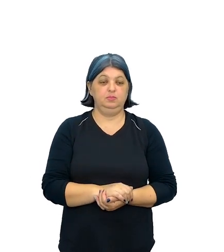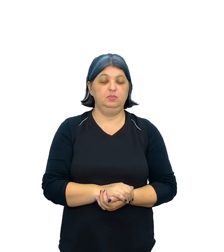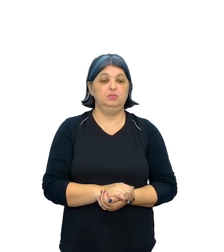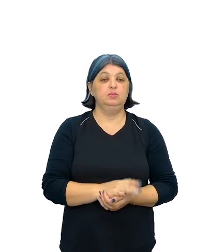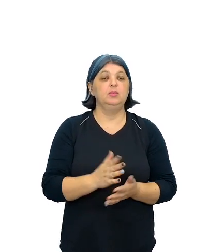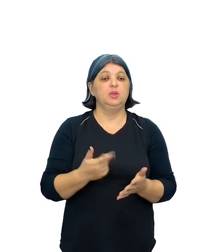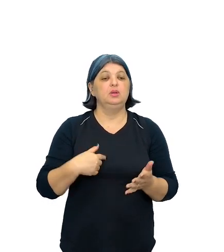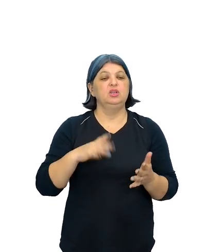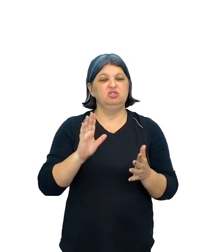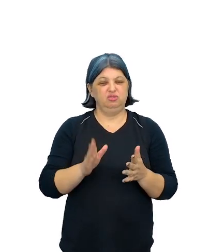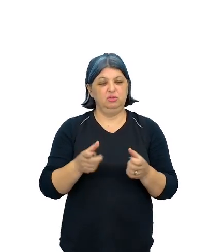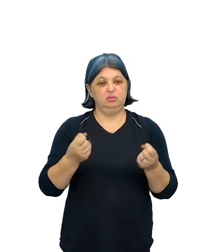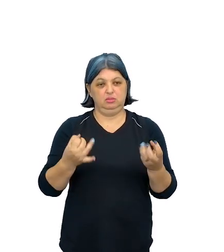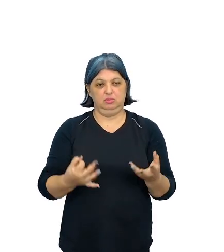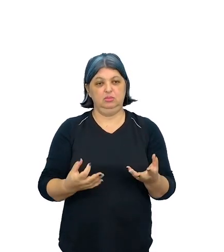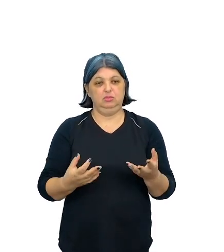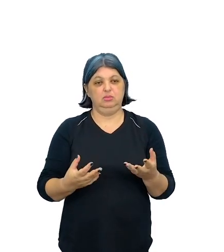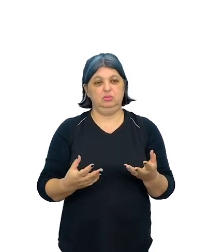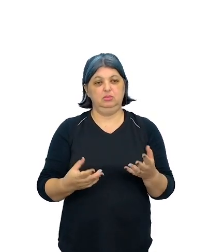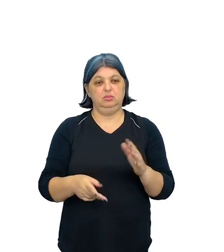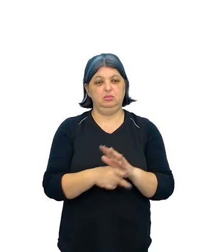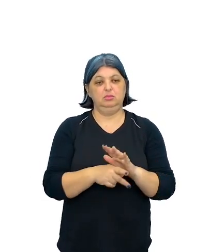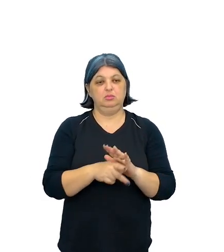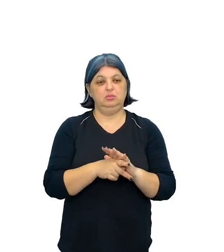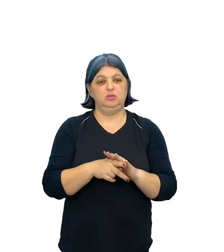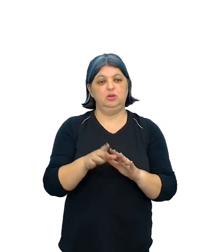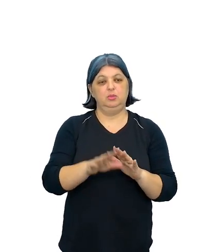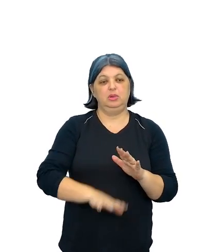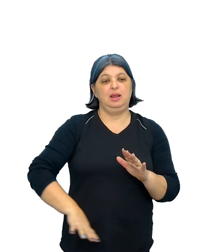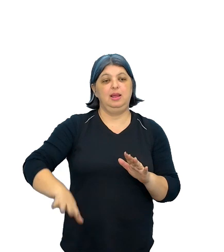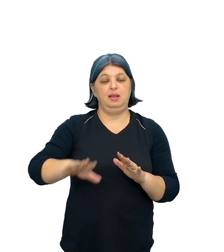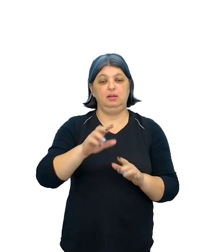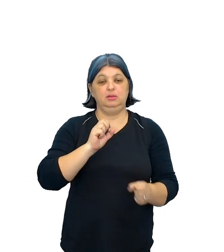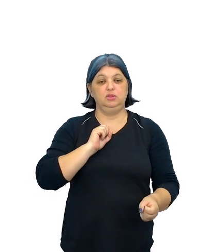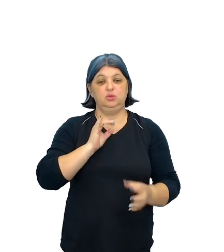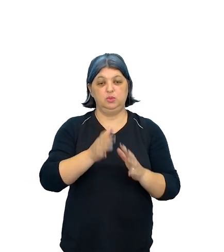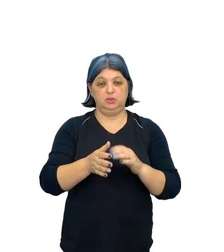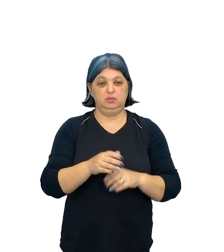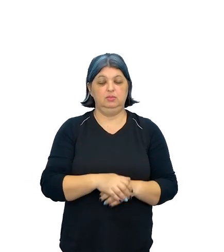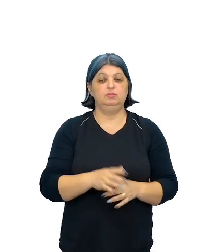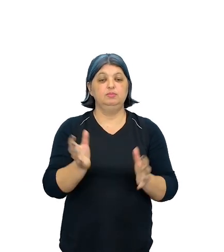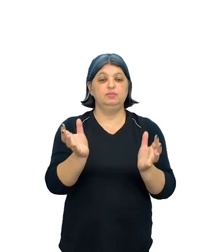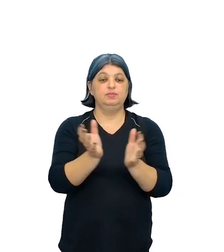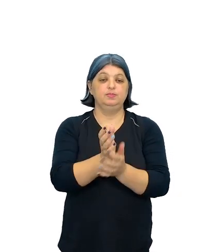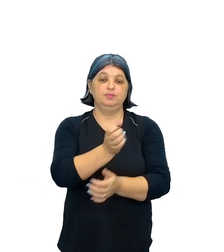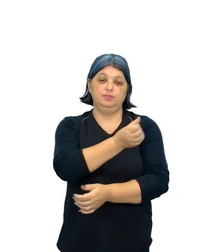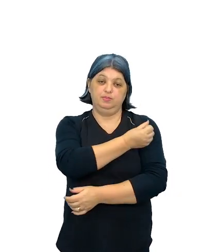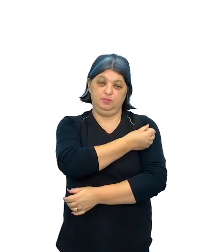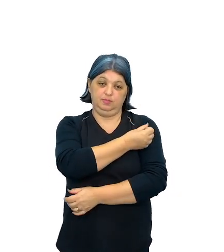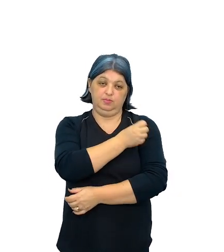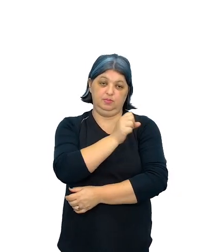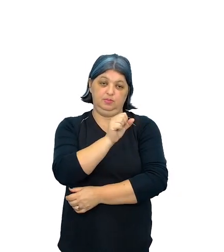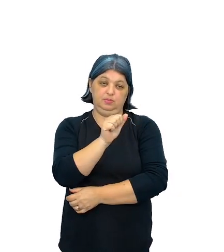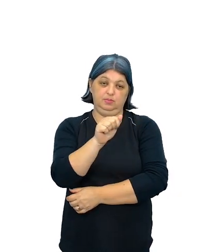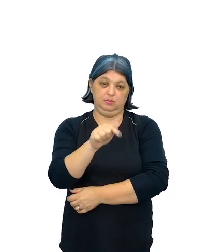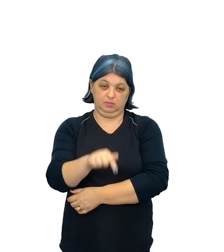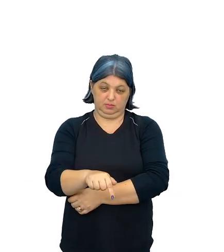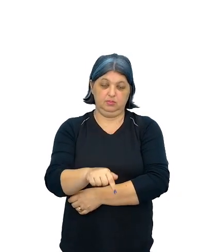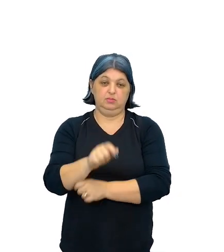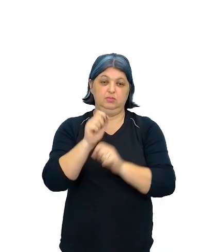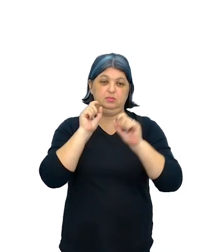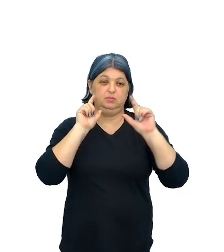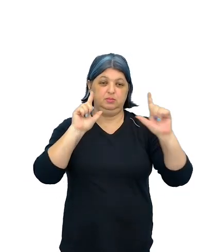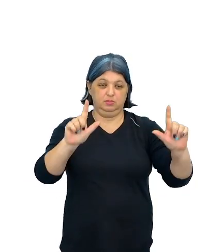fica aqui já também vou falar sobre o campus, né, de atuação. Mas aqui, sexto ano, A7,